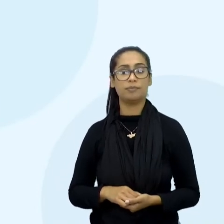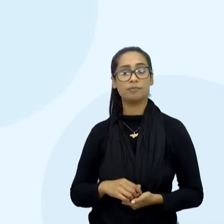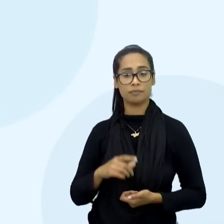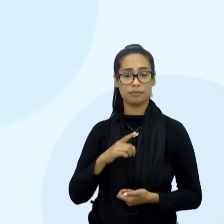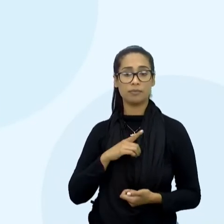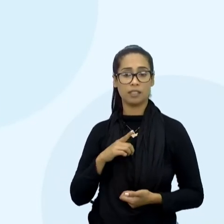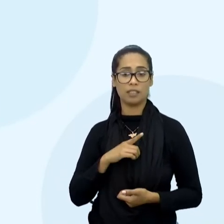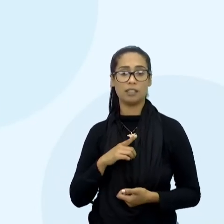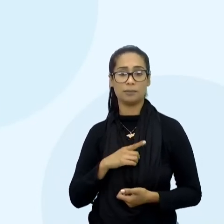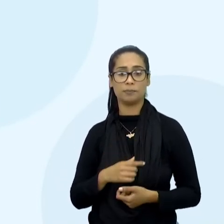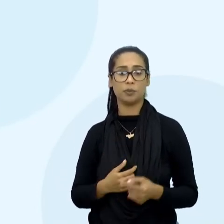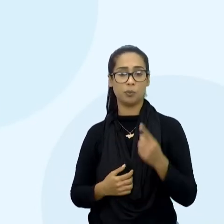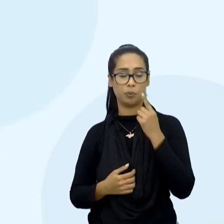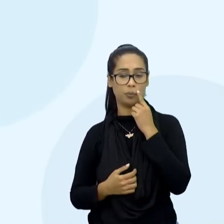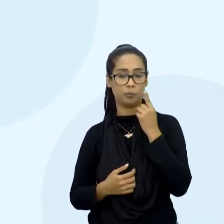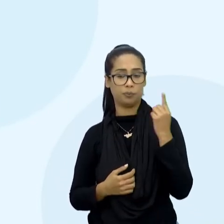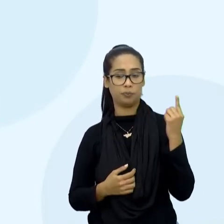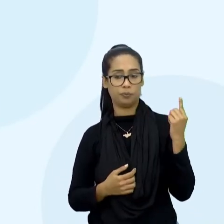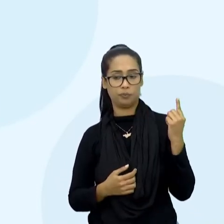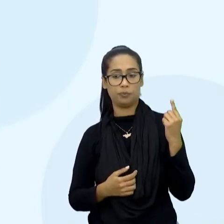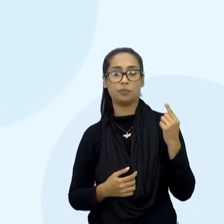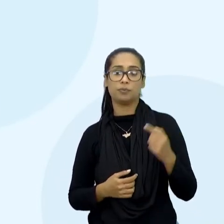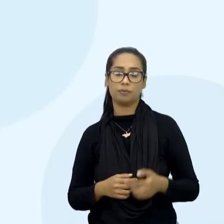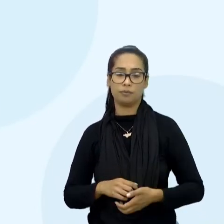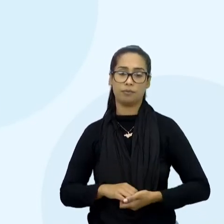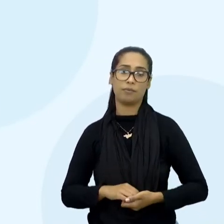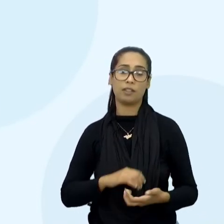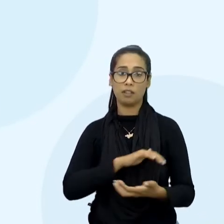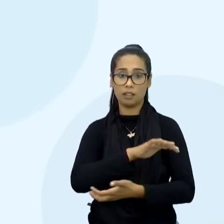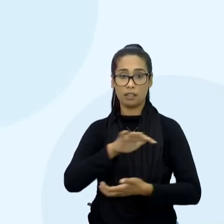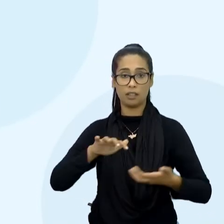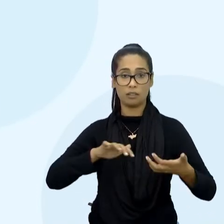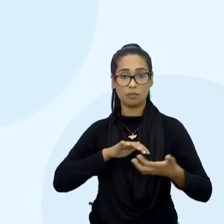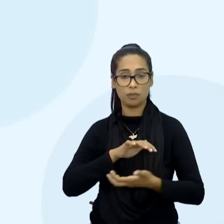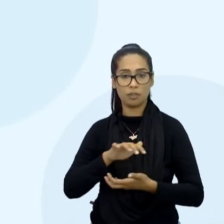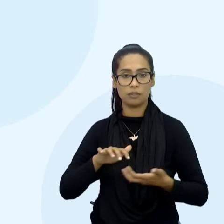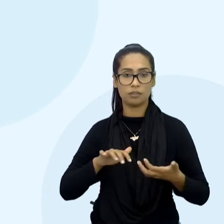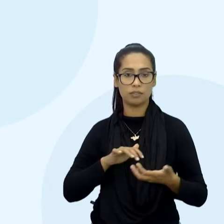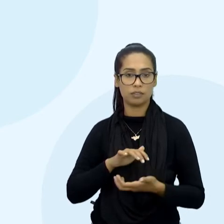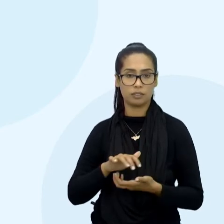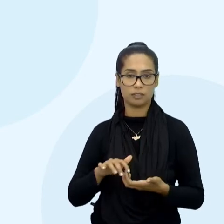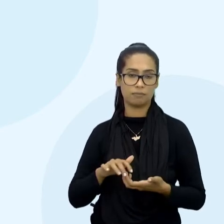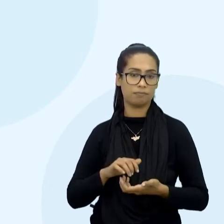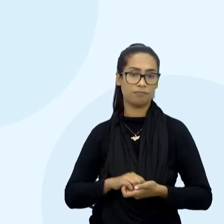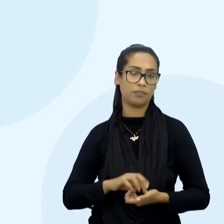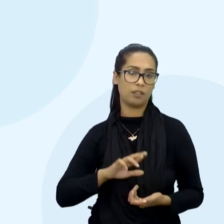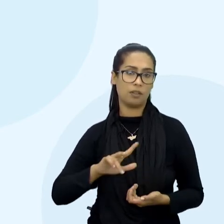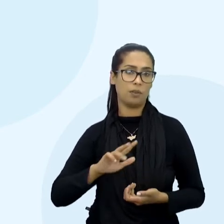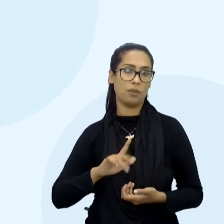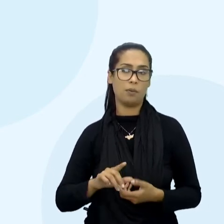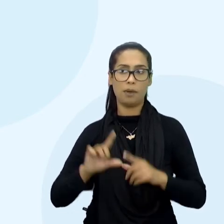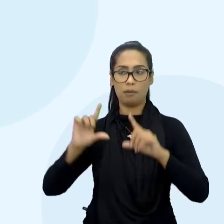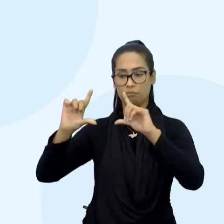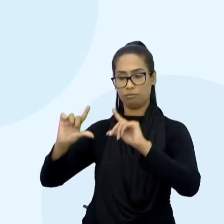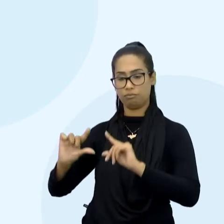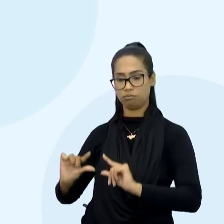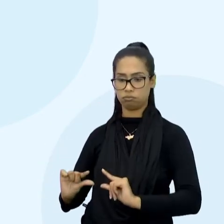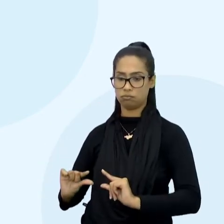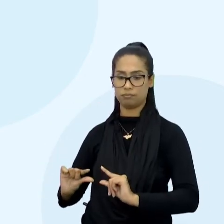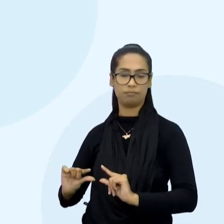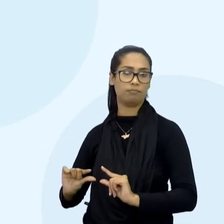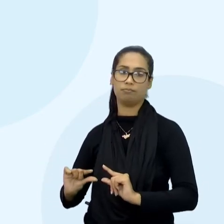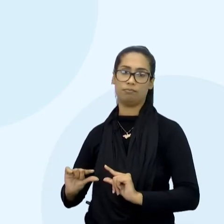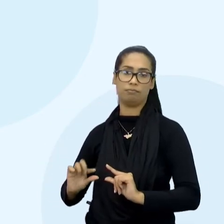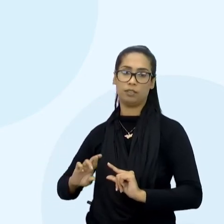né? Então ele está dizendo o seguinte, olha, as revoluções elas não concernem a pequenas questões, é o que o professor Alcides diz, então elas